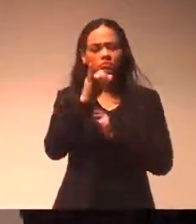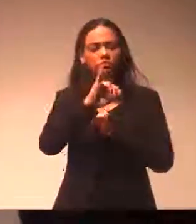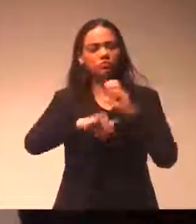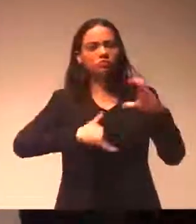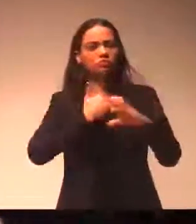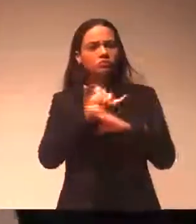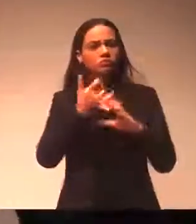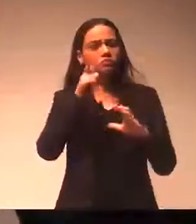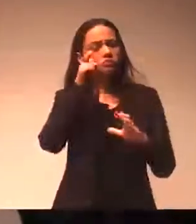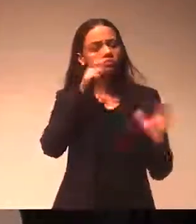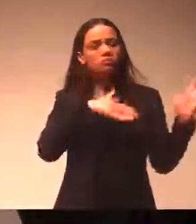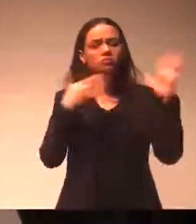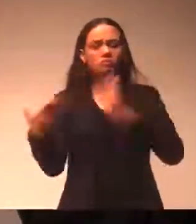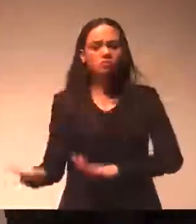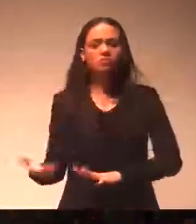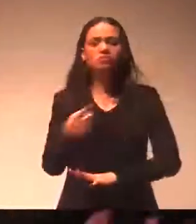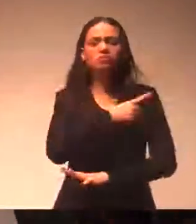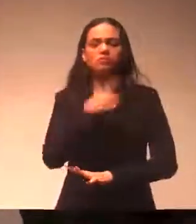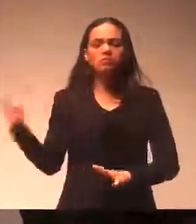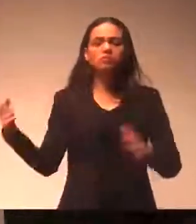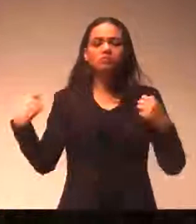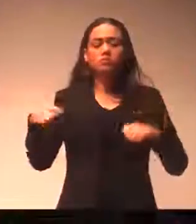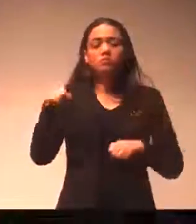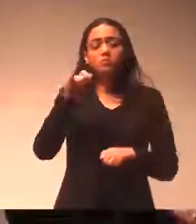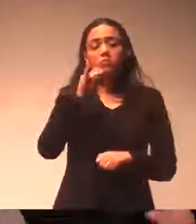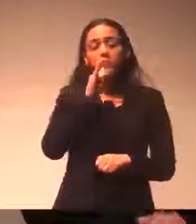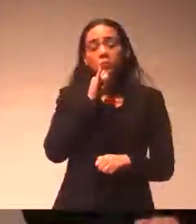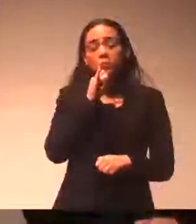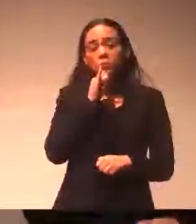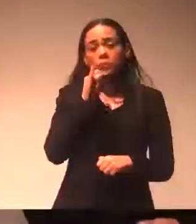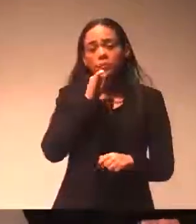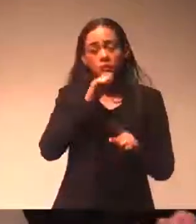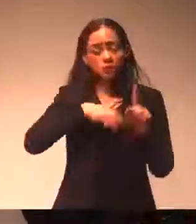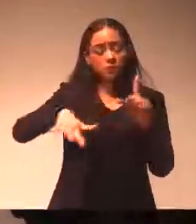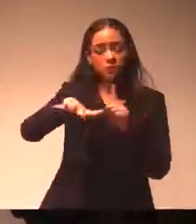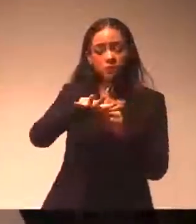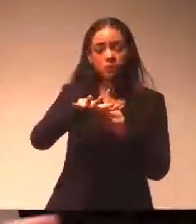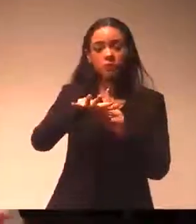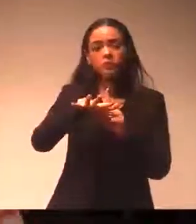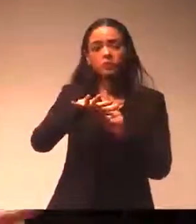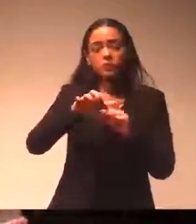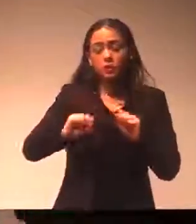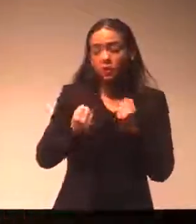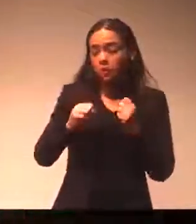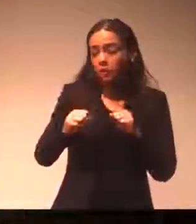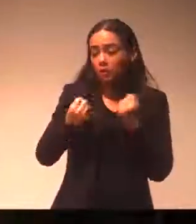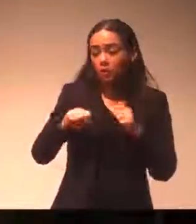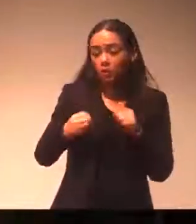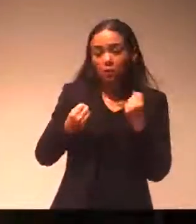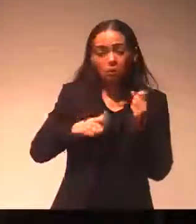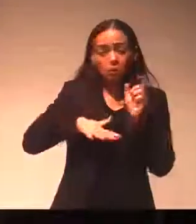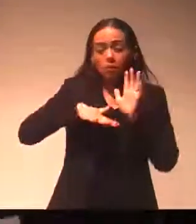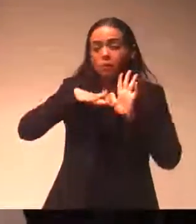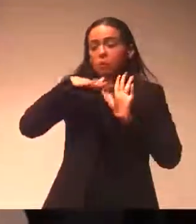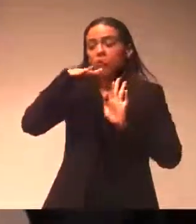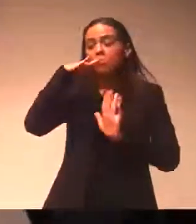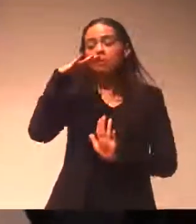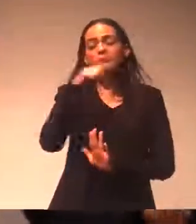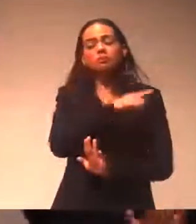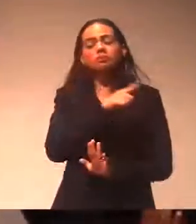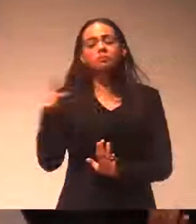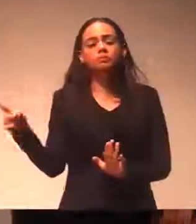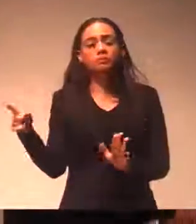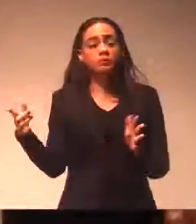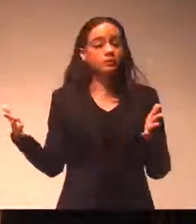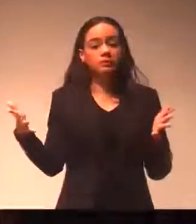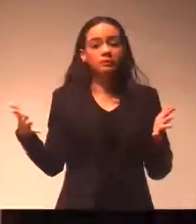na sociedade vai alimentando um ódio e esse fascismo vai tomando conta, daqui a pouco as pessoas não estão vendo mais o que está acontecendo. Isso é muito perigoso.